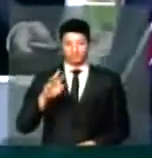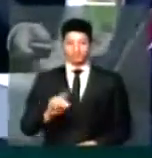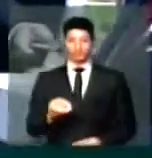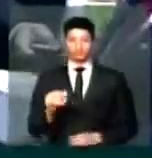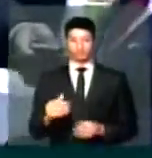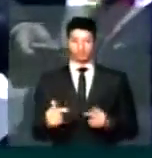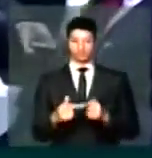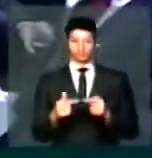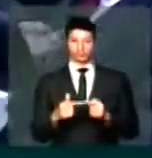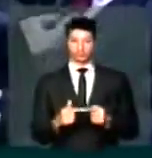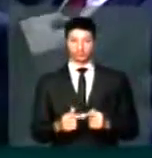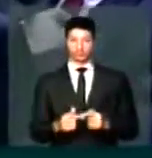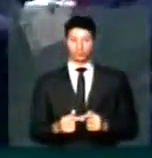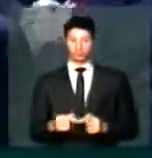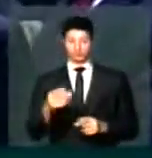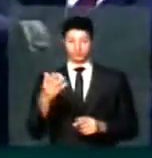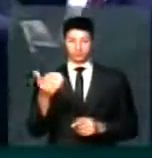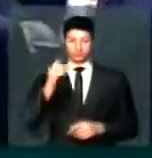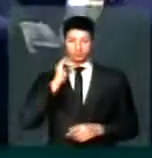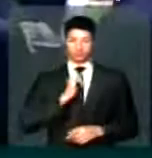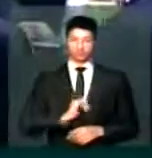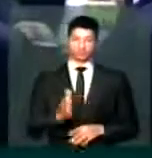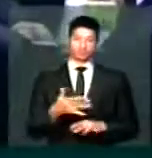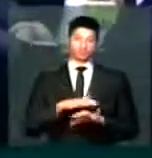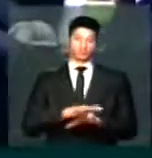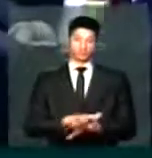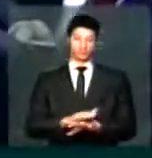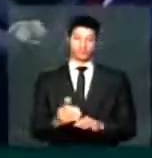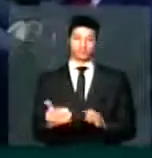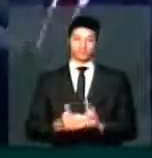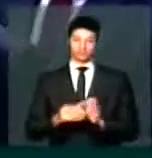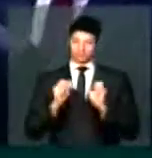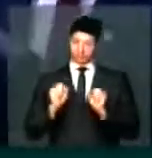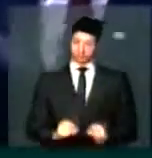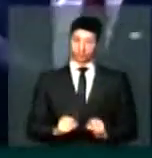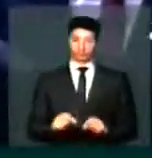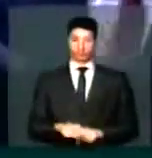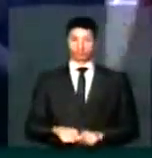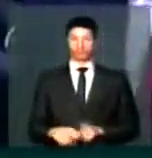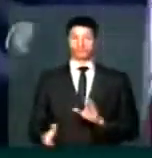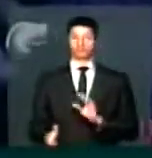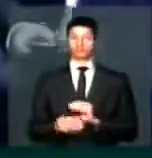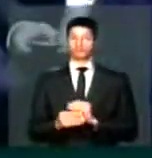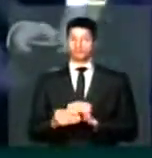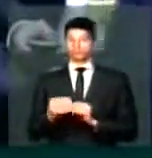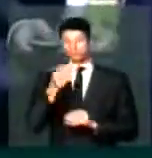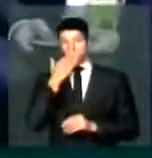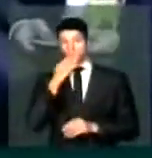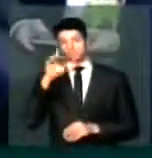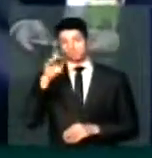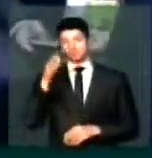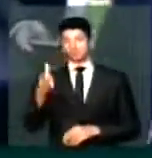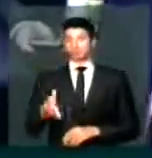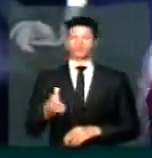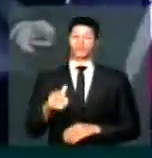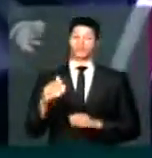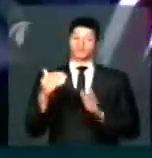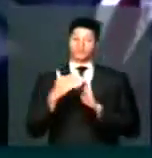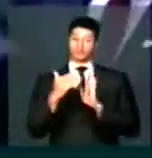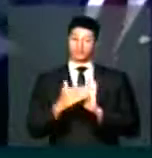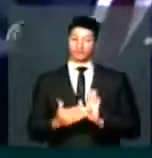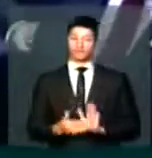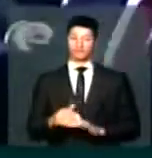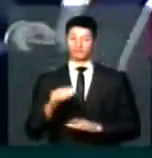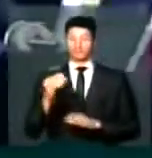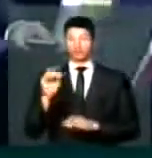previamente acordados. Em vez de ser, inclusive, até poderia ser, e há emendas nessa direção, uma lista